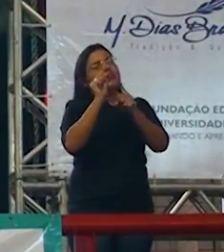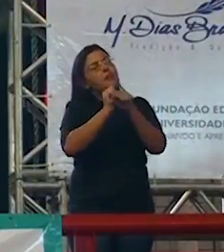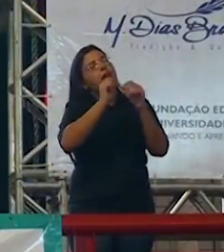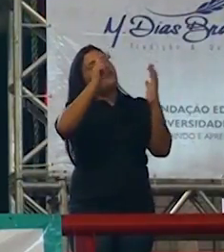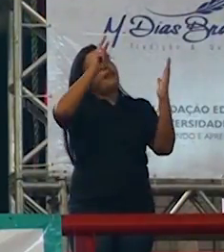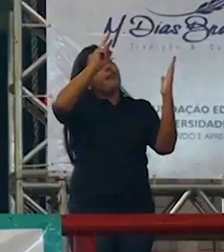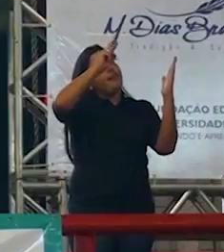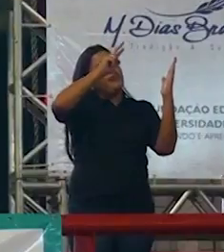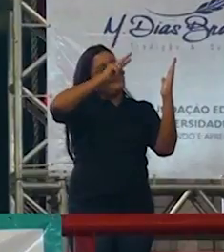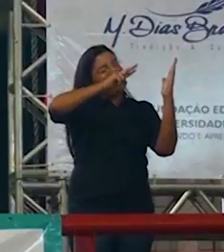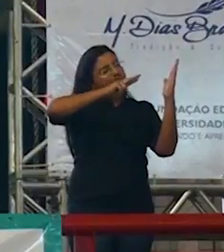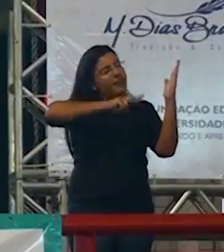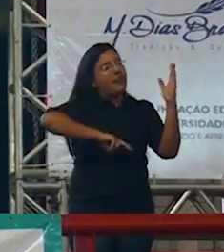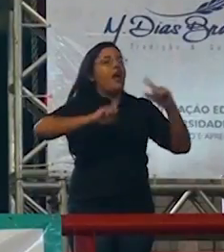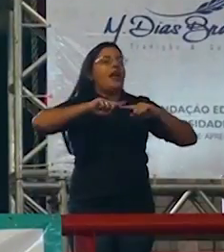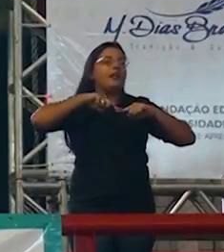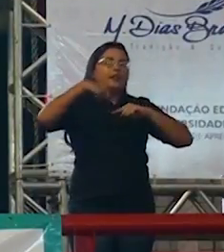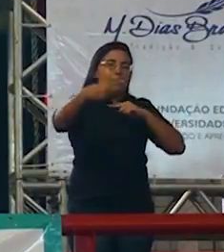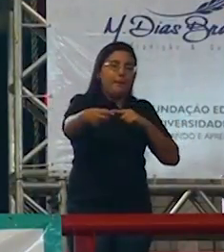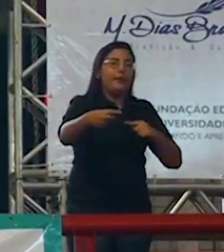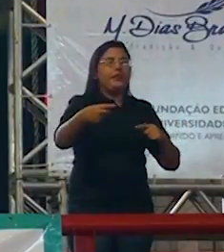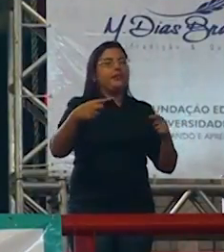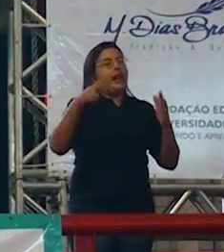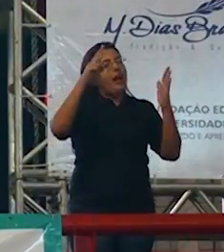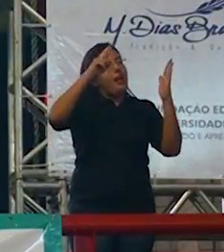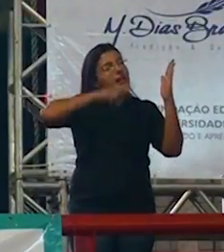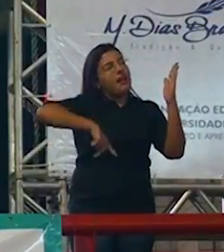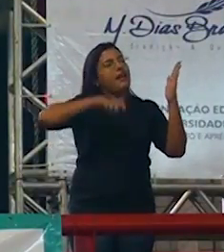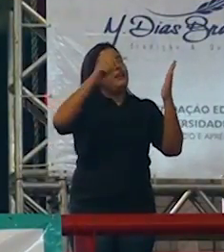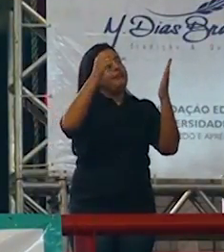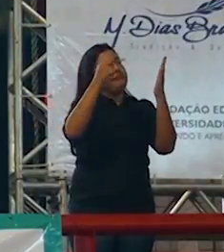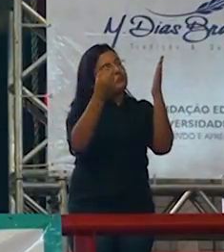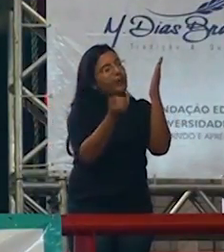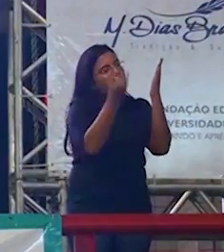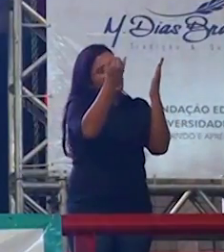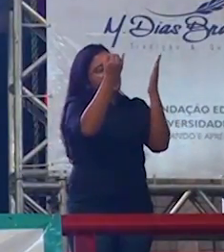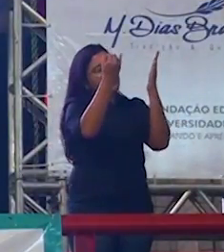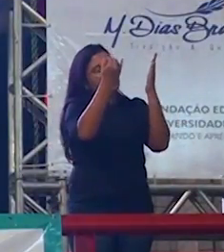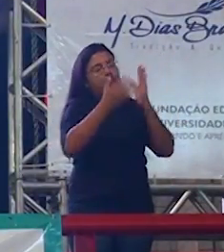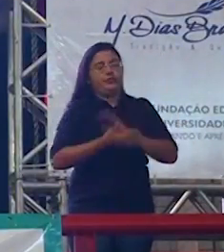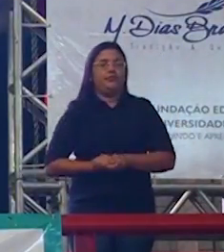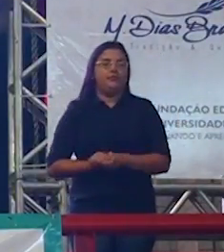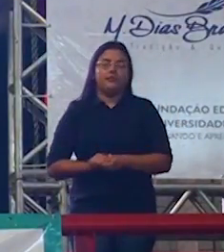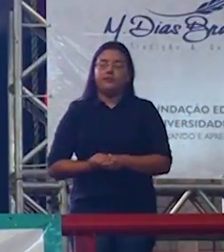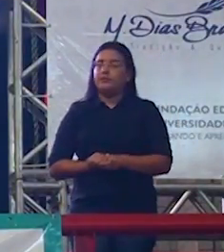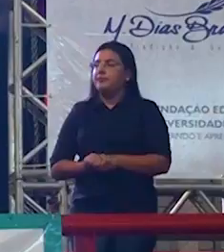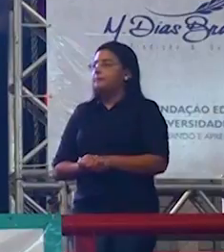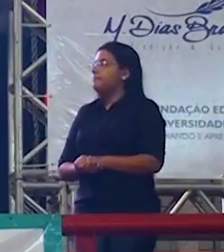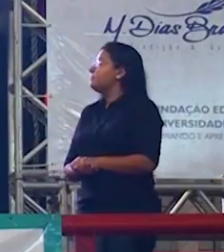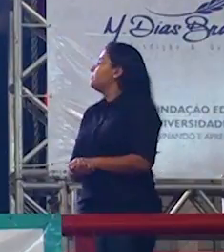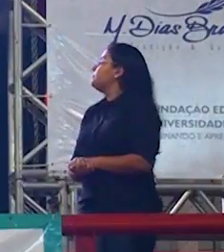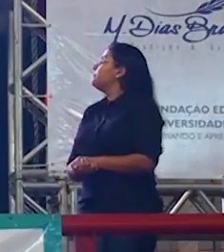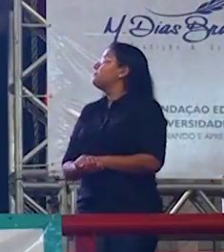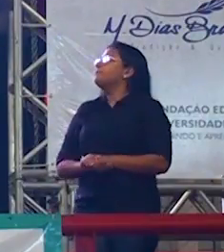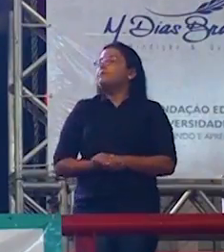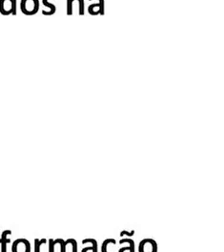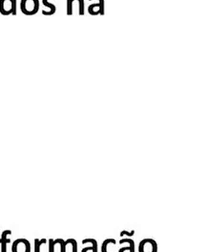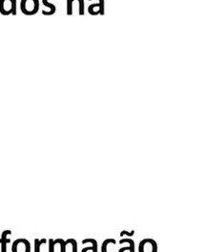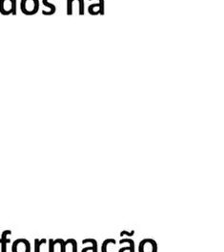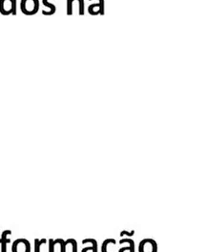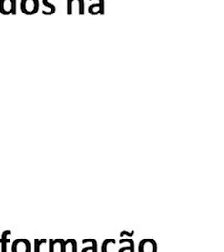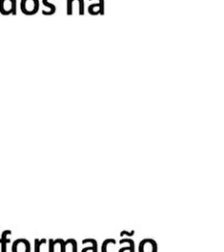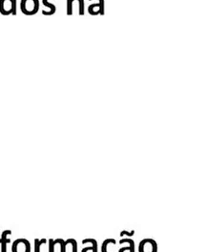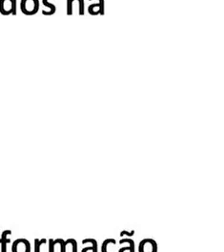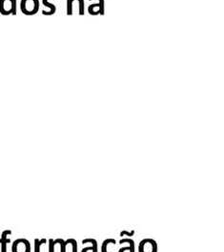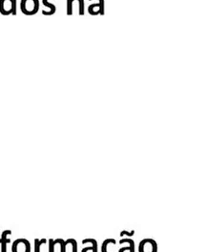matéria teórica, não pare para nada, ok? Nem para anotar. Revisão semanal.